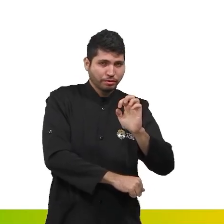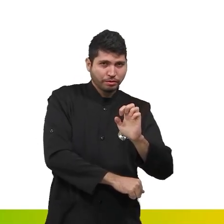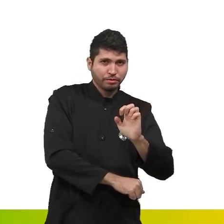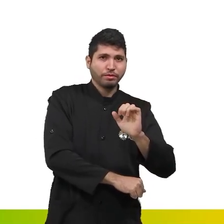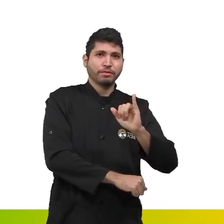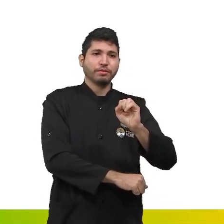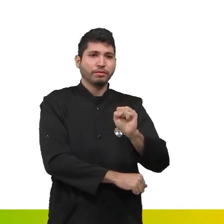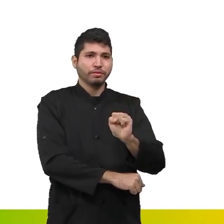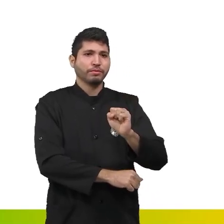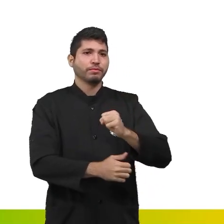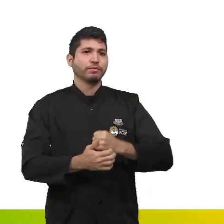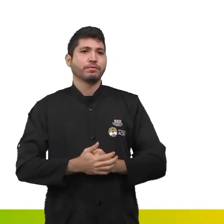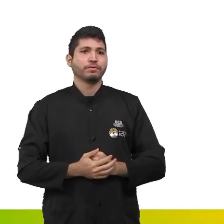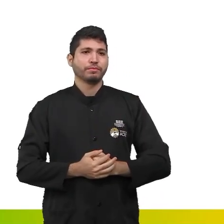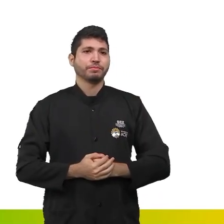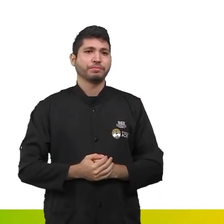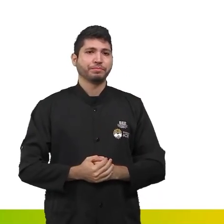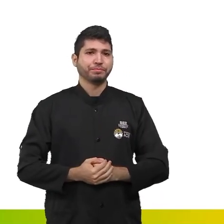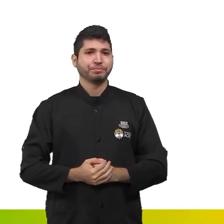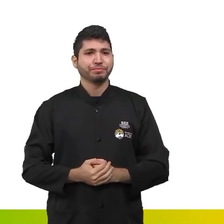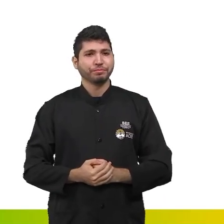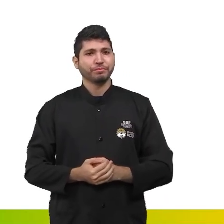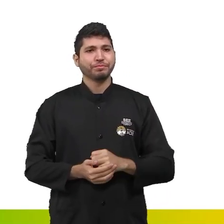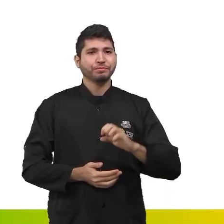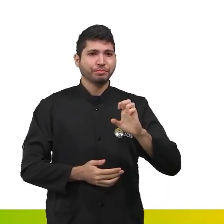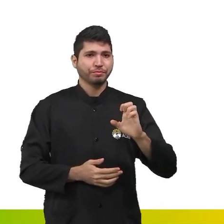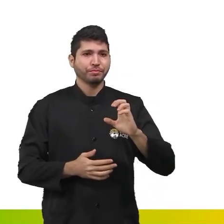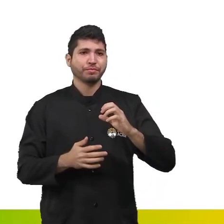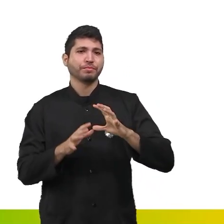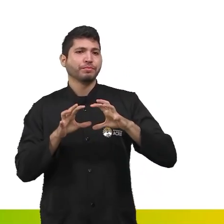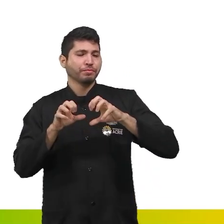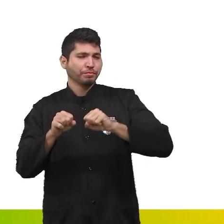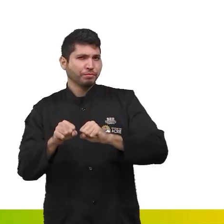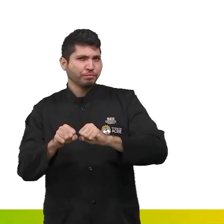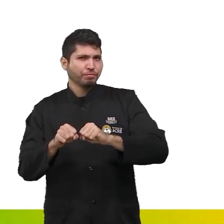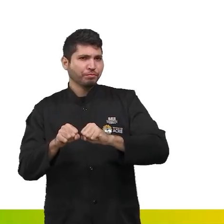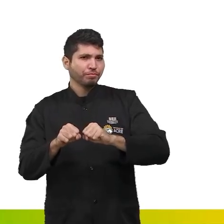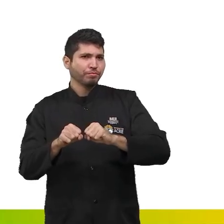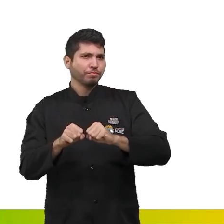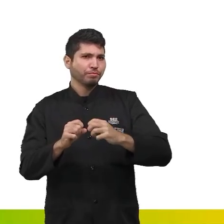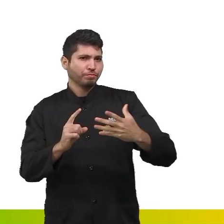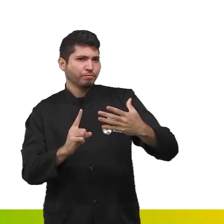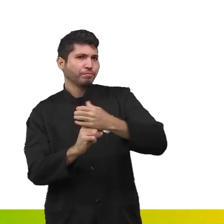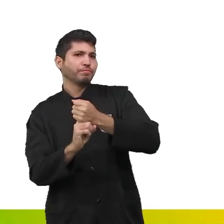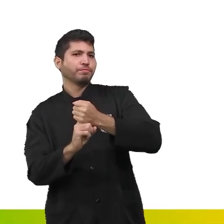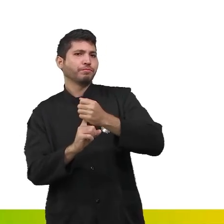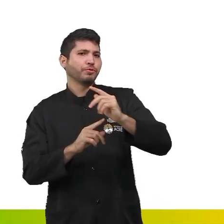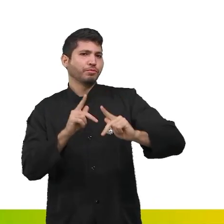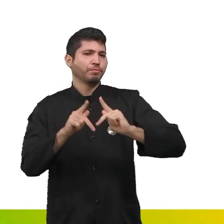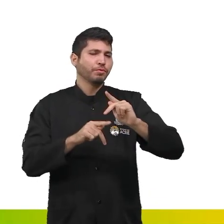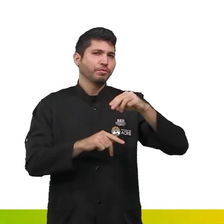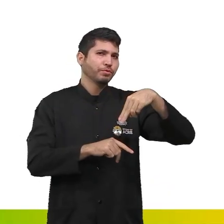domínio de povos nômades e ausência de cidades. Olha aí, com